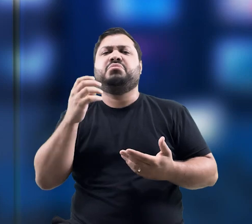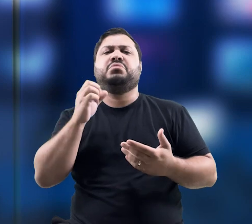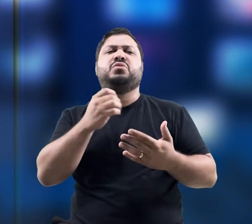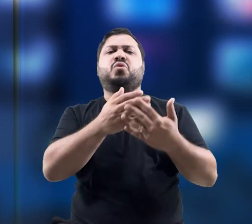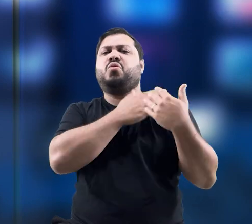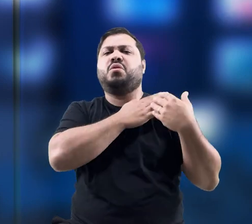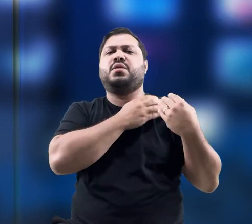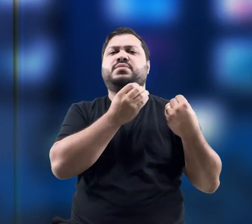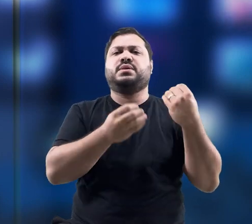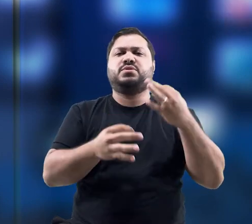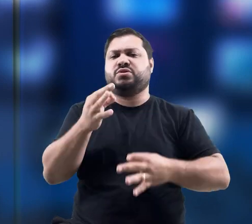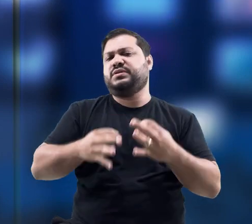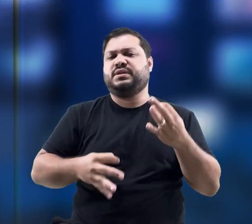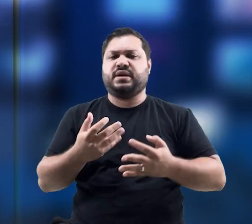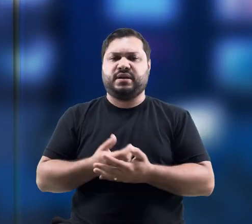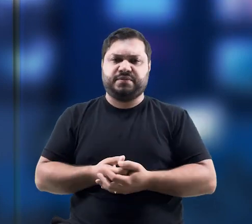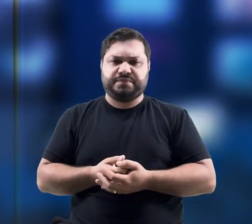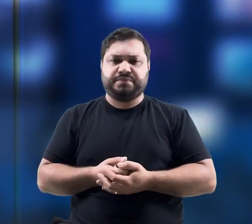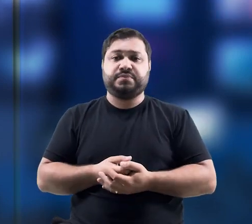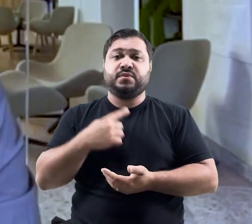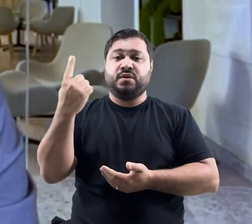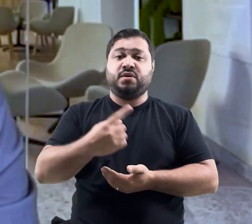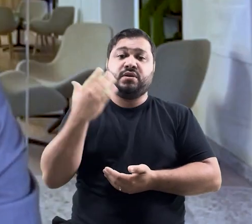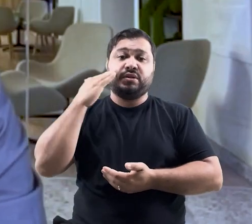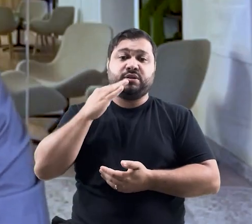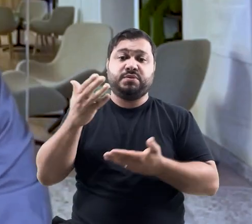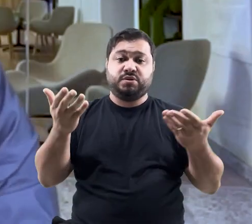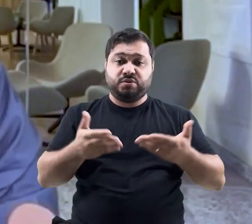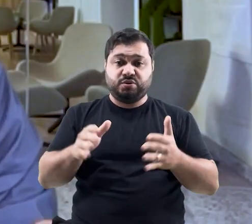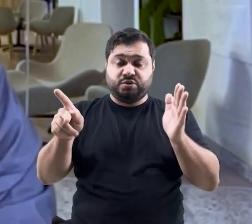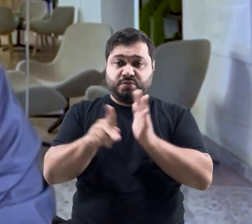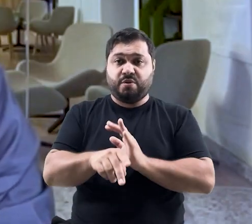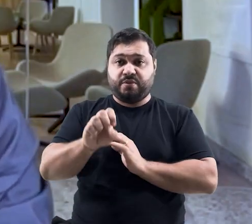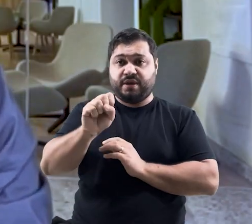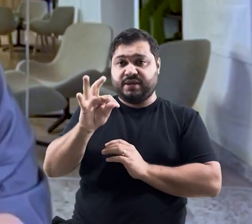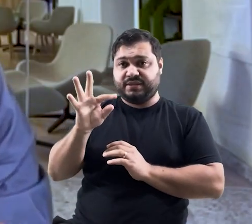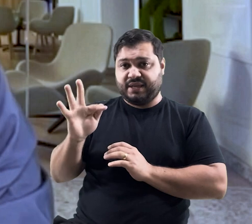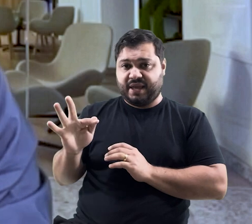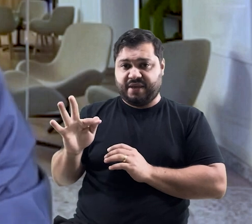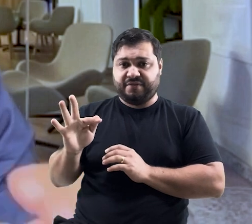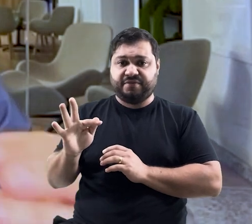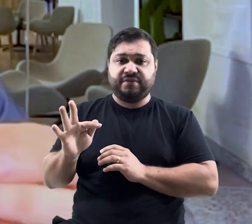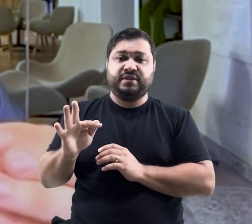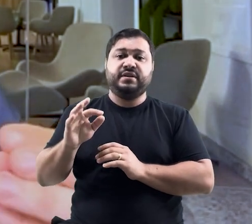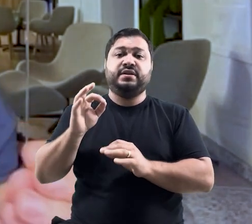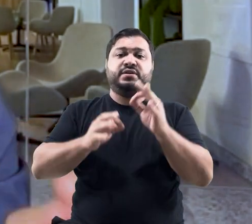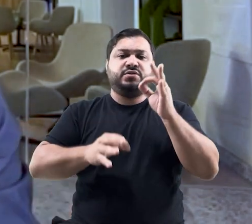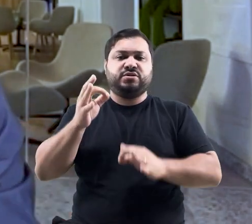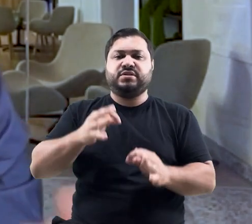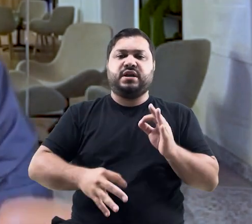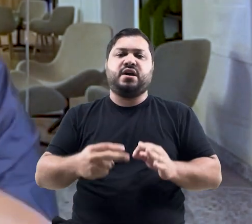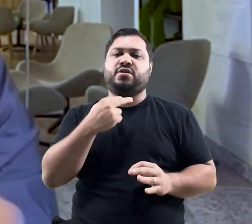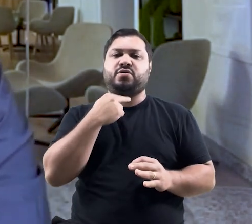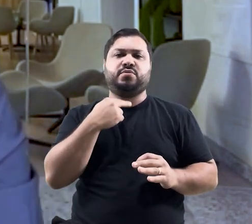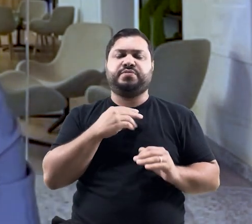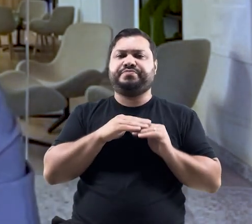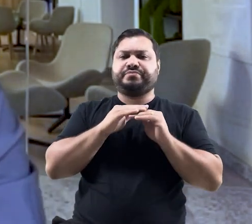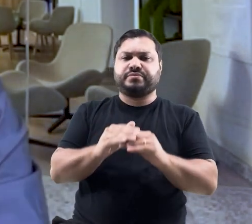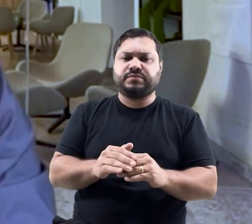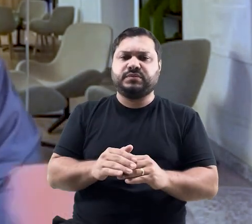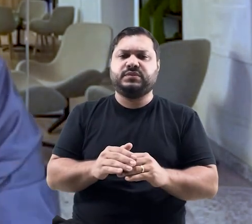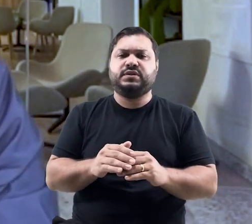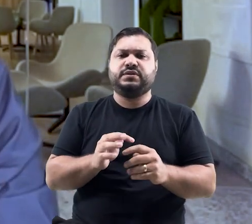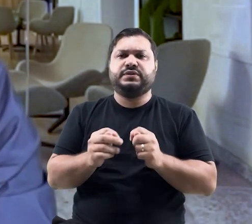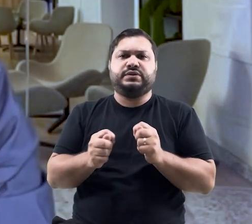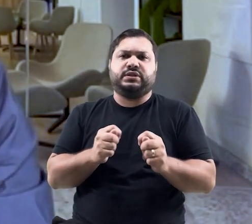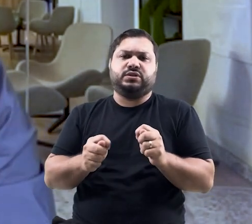que determina o papel do Judiciário nesses casos? A gente tem um entendimento hoje fixado pelo Supremo Tribunal Federal que o Judiciário não